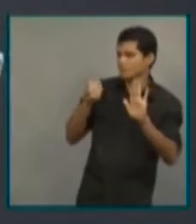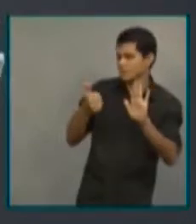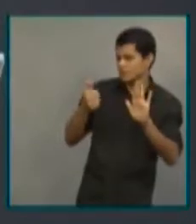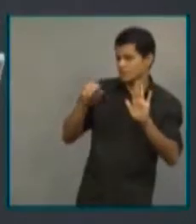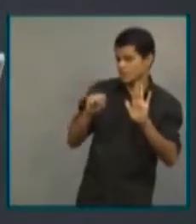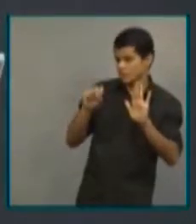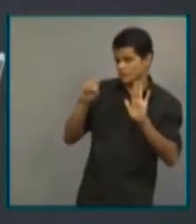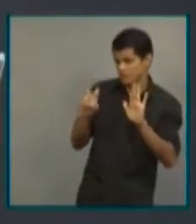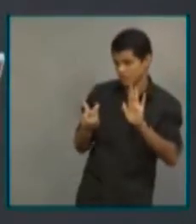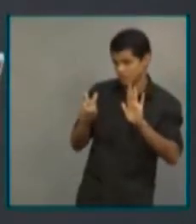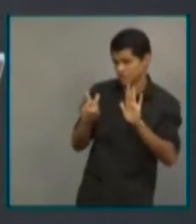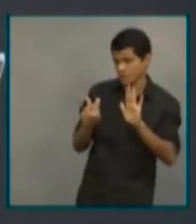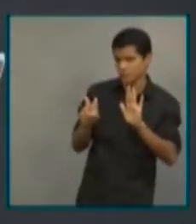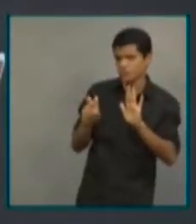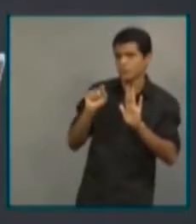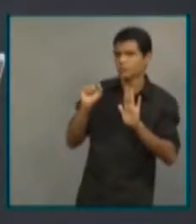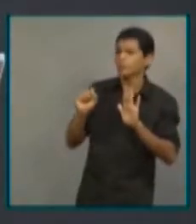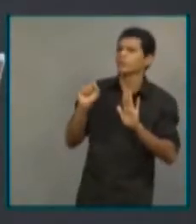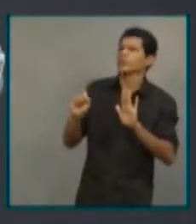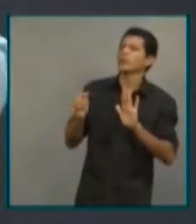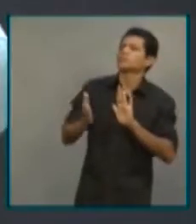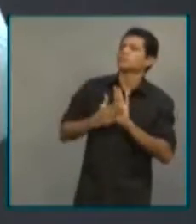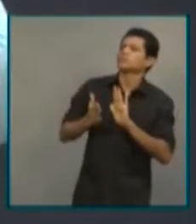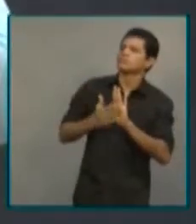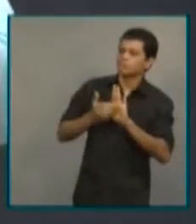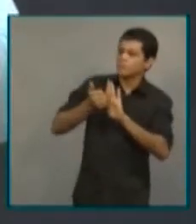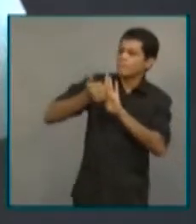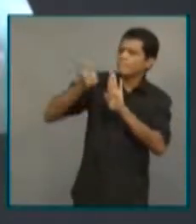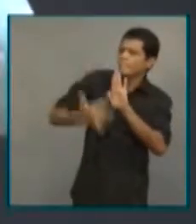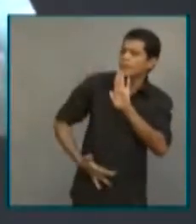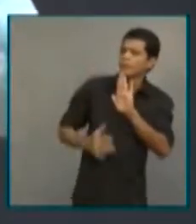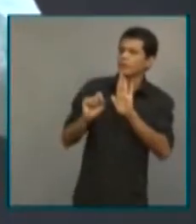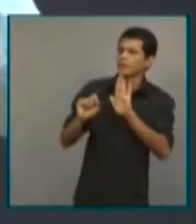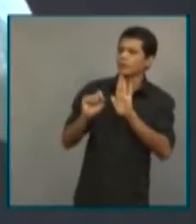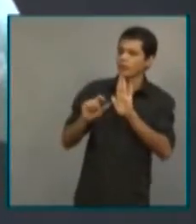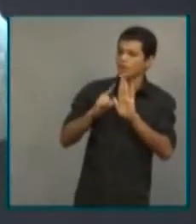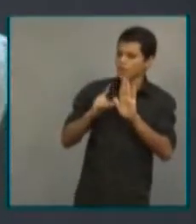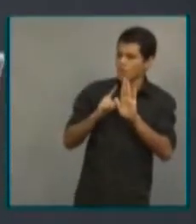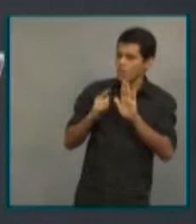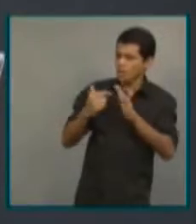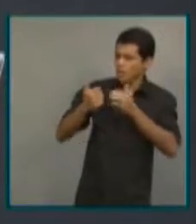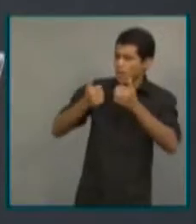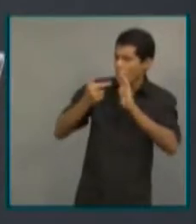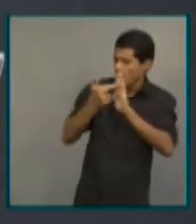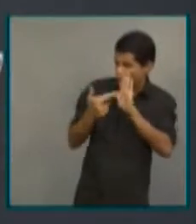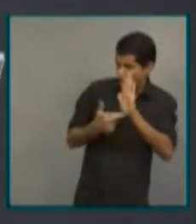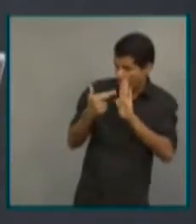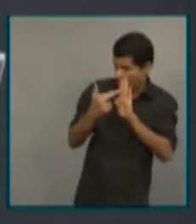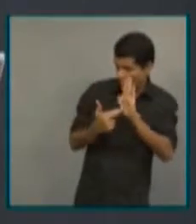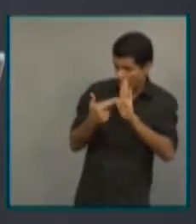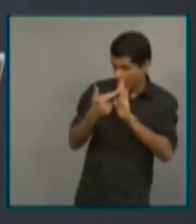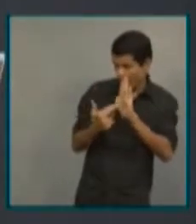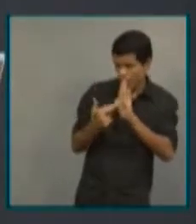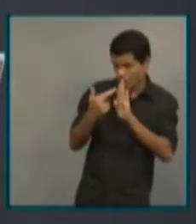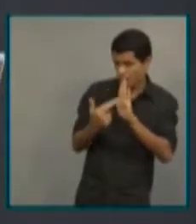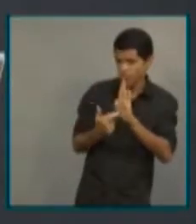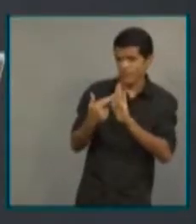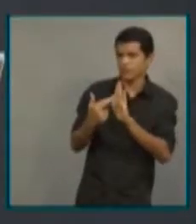novembro, aonde estabelece as diretrizes de gestão. E lá está previsto claramente